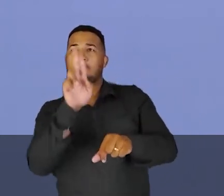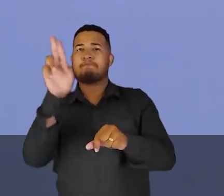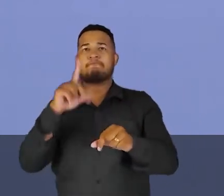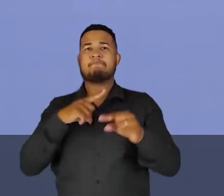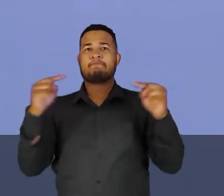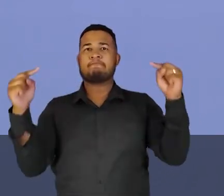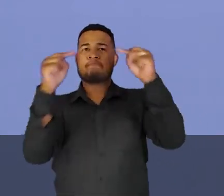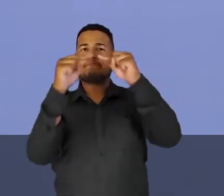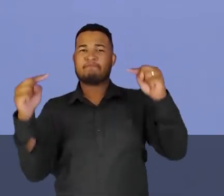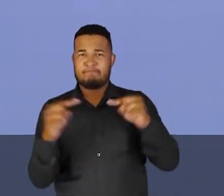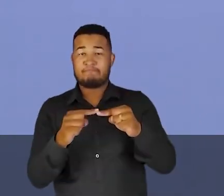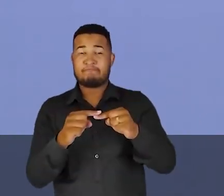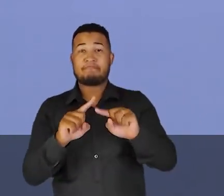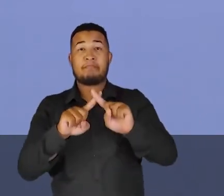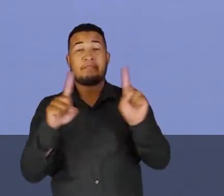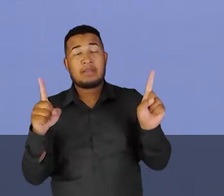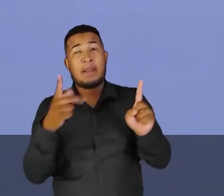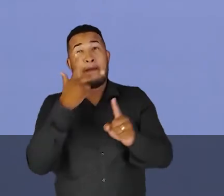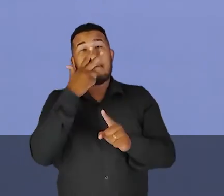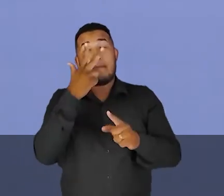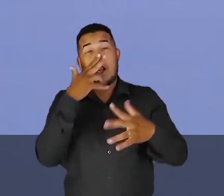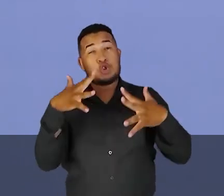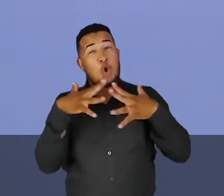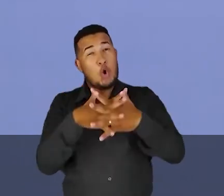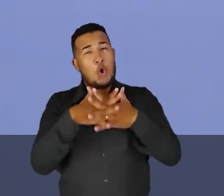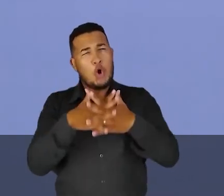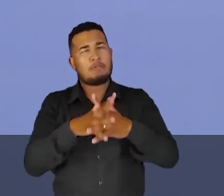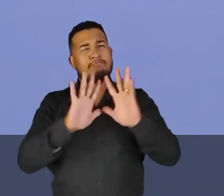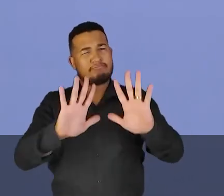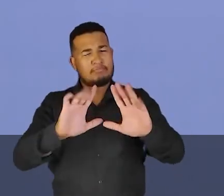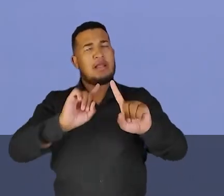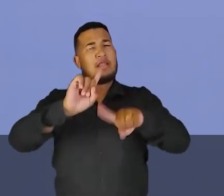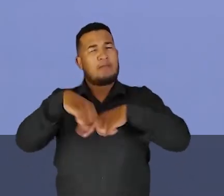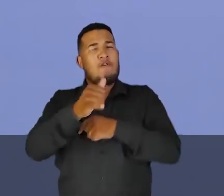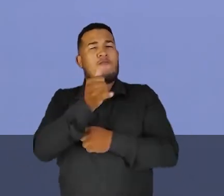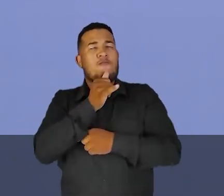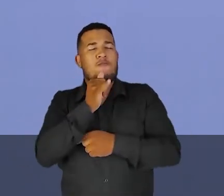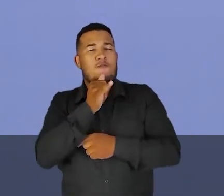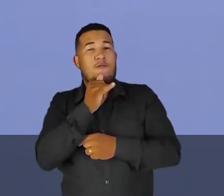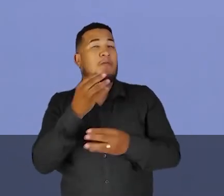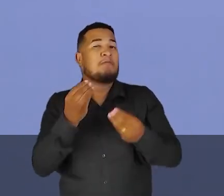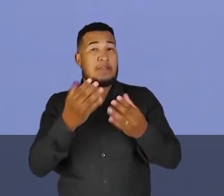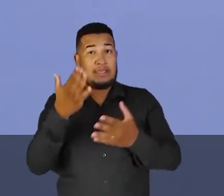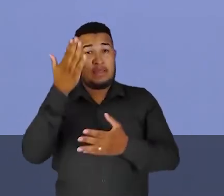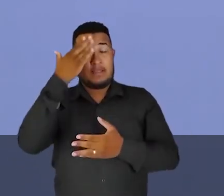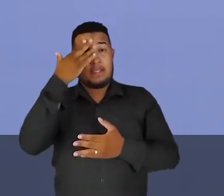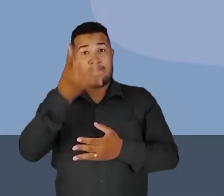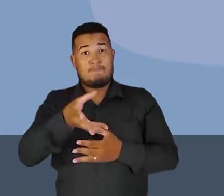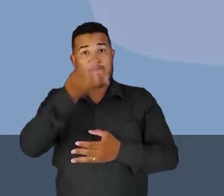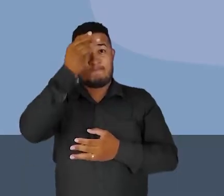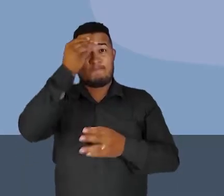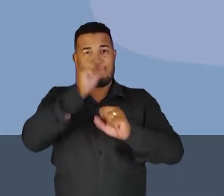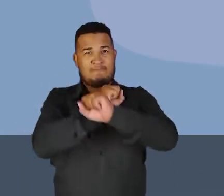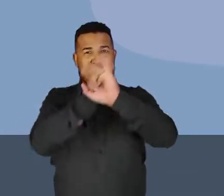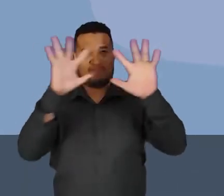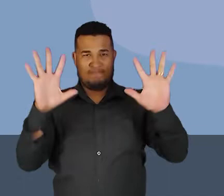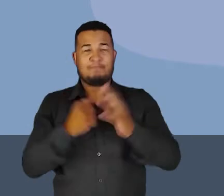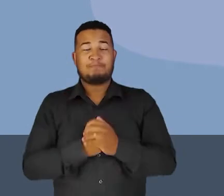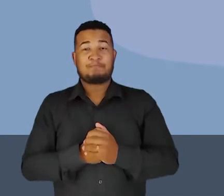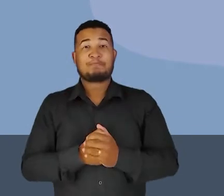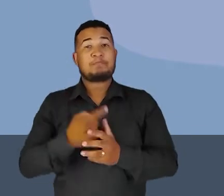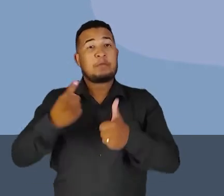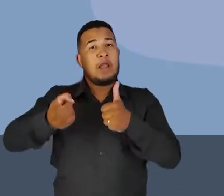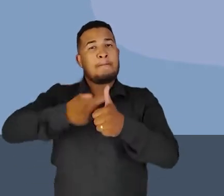e da base. A princípio, parece que é complicado, mas vamos fazer mais um exemplo para ver se a gente consegue entender melhor. Vamos ver